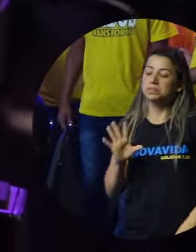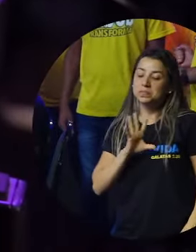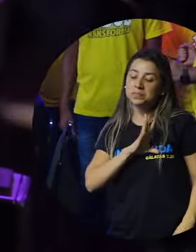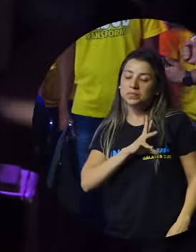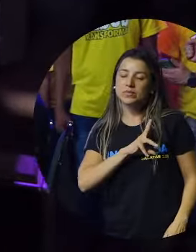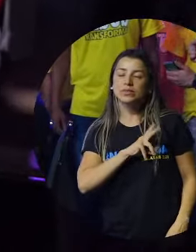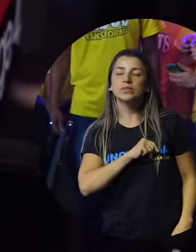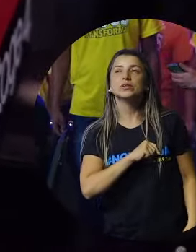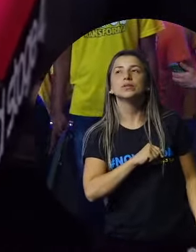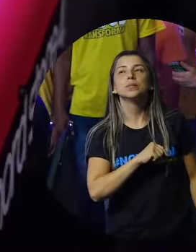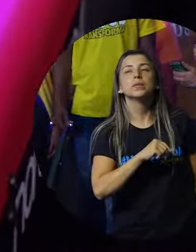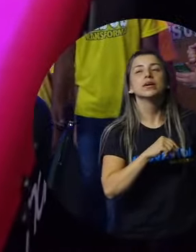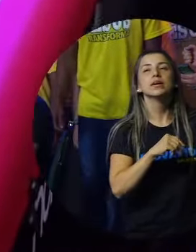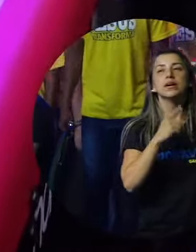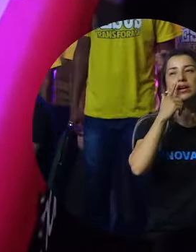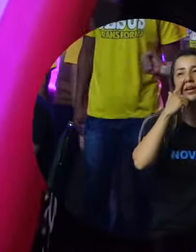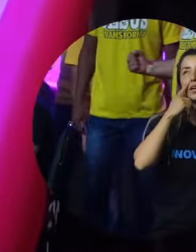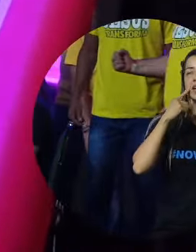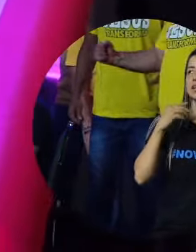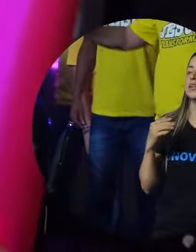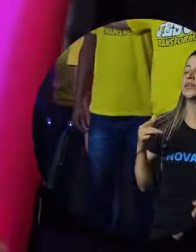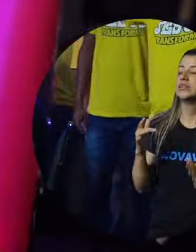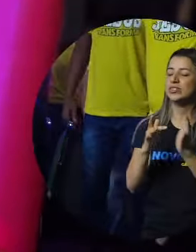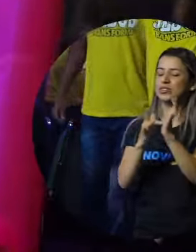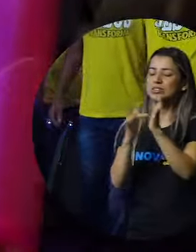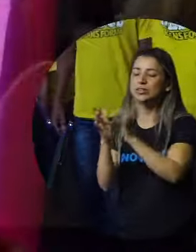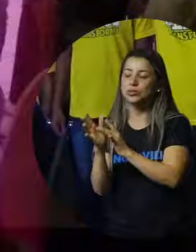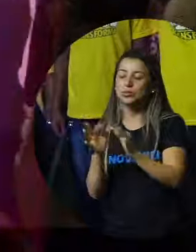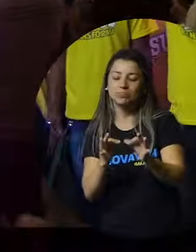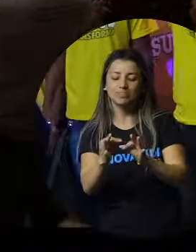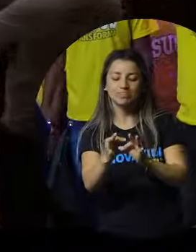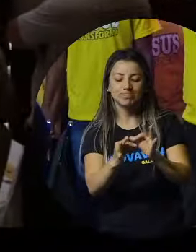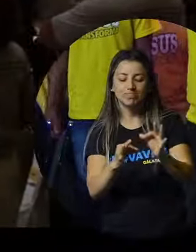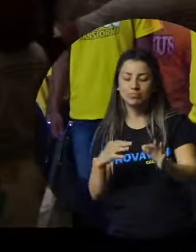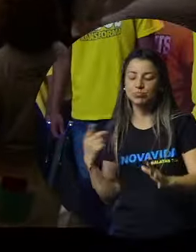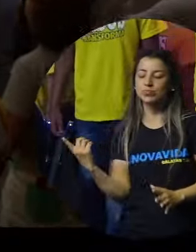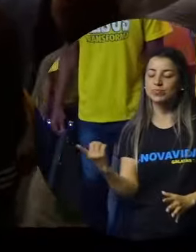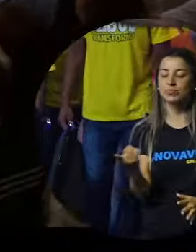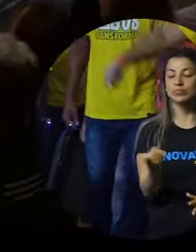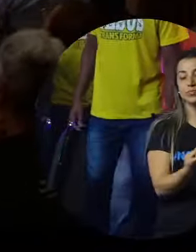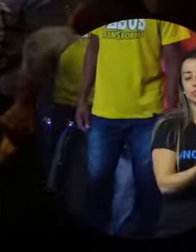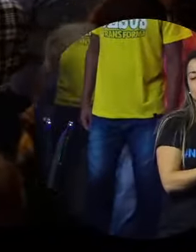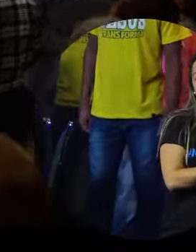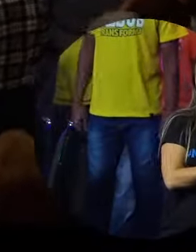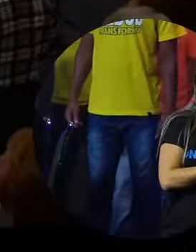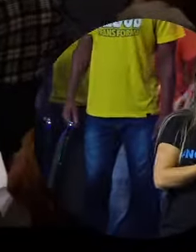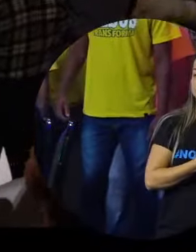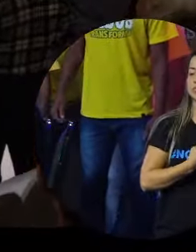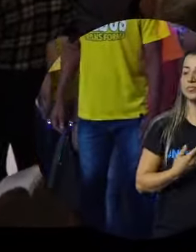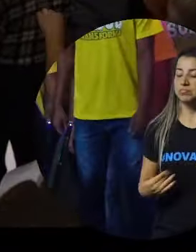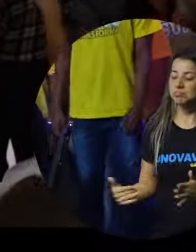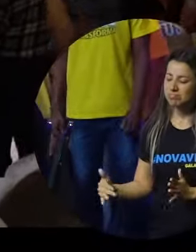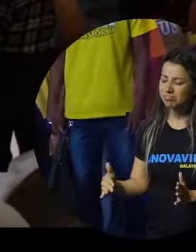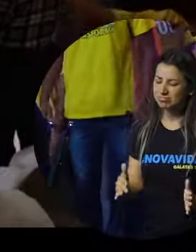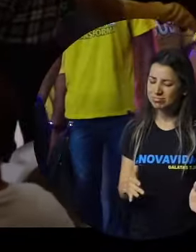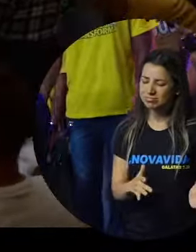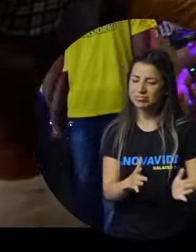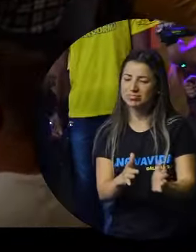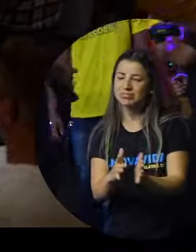lença, a dor da morte do Pai, que prepara, prepara para nós o